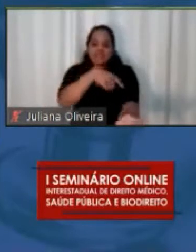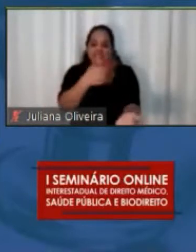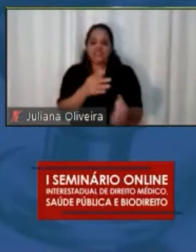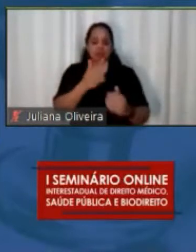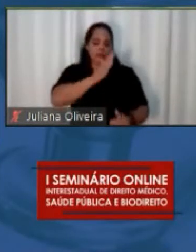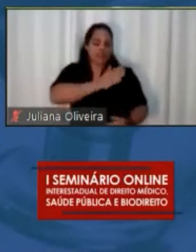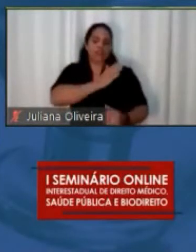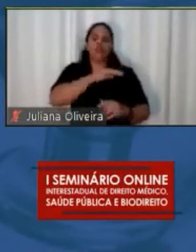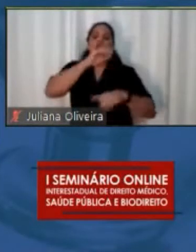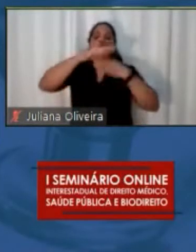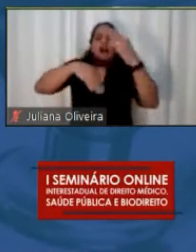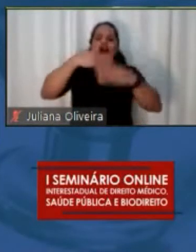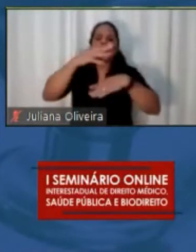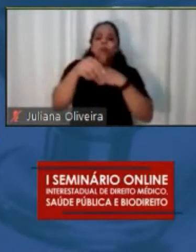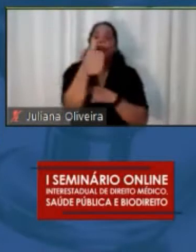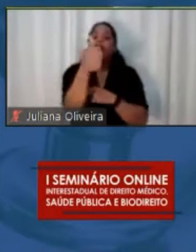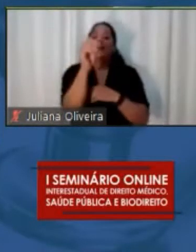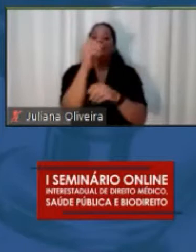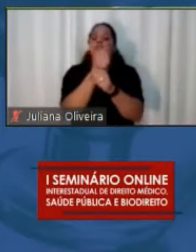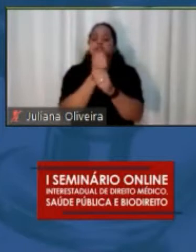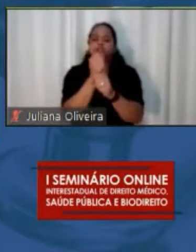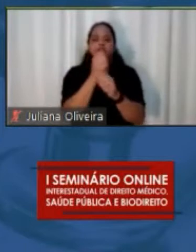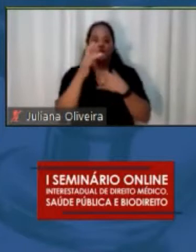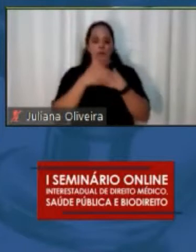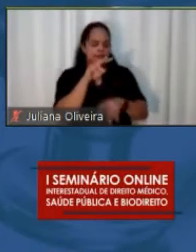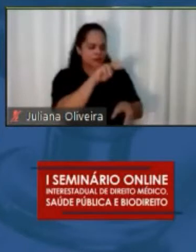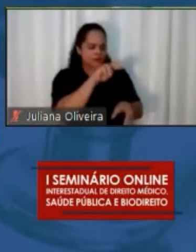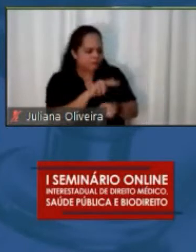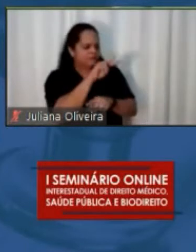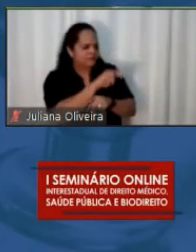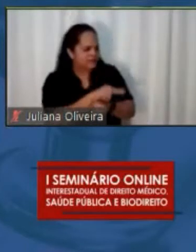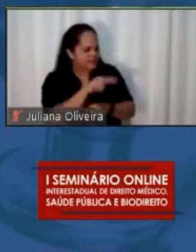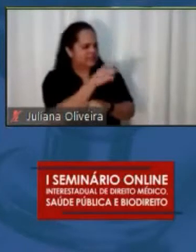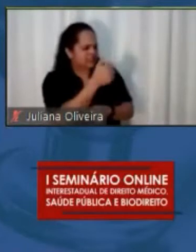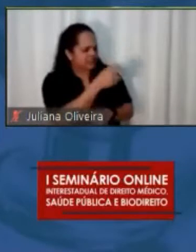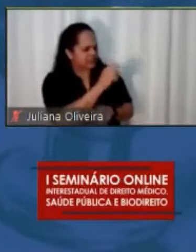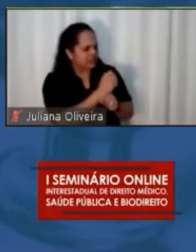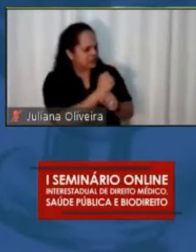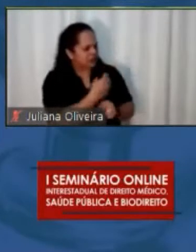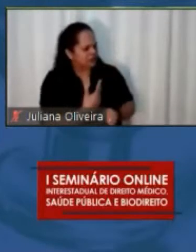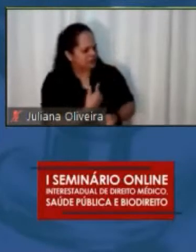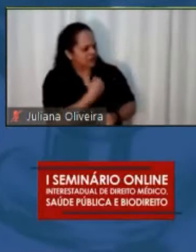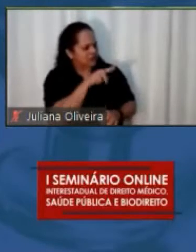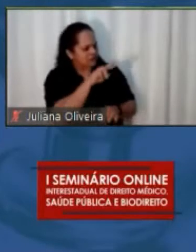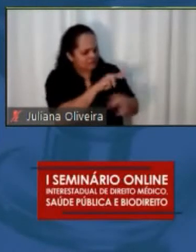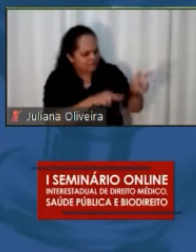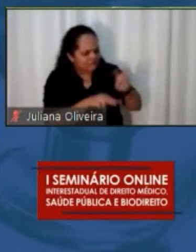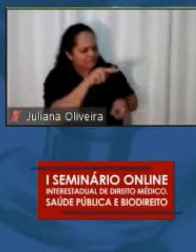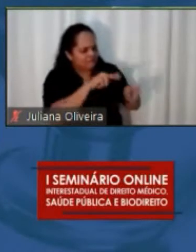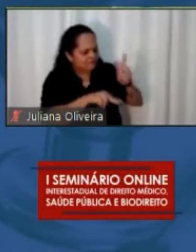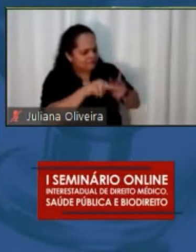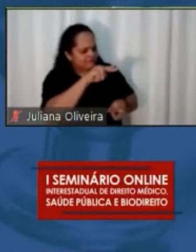10 anos acompanhando esses pacientes, foi avaliado que, nesses